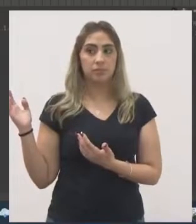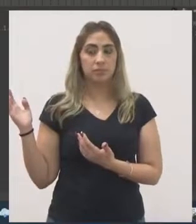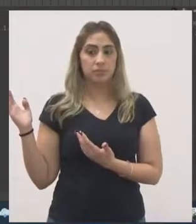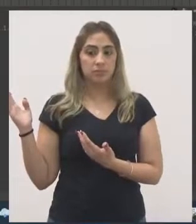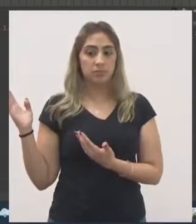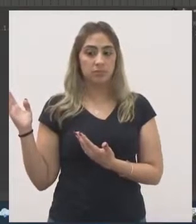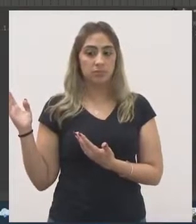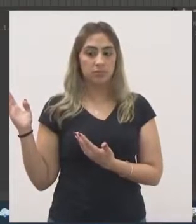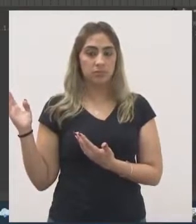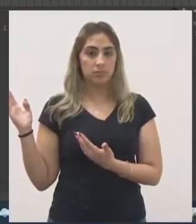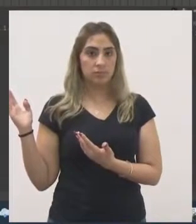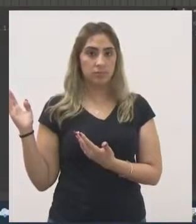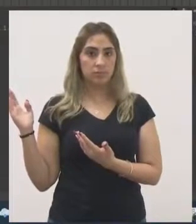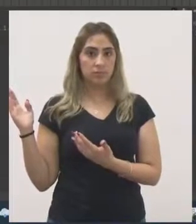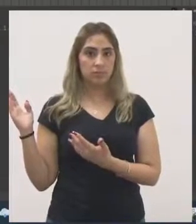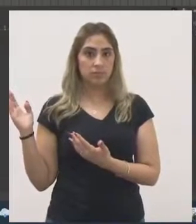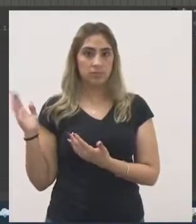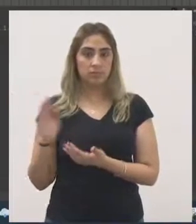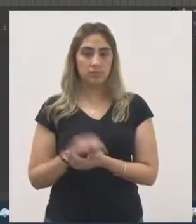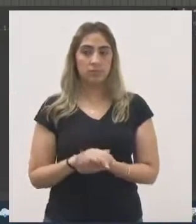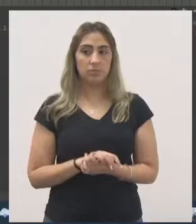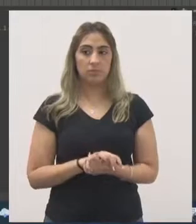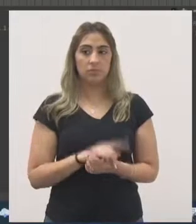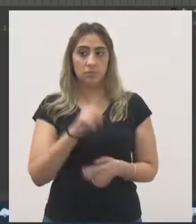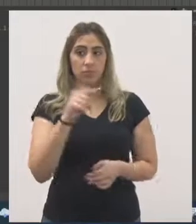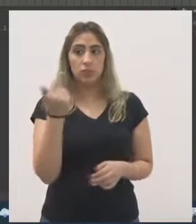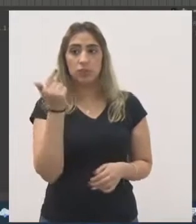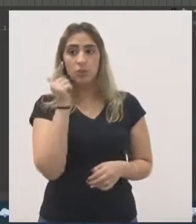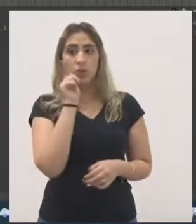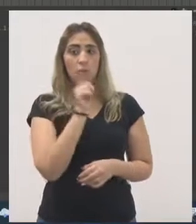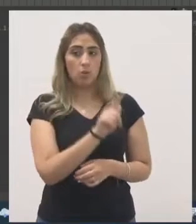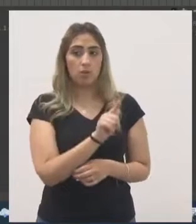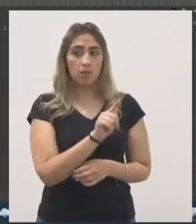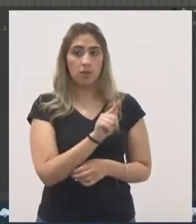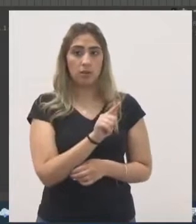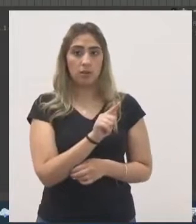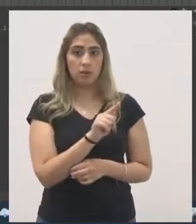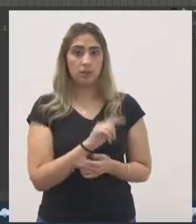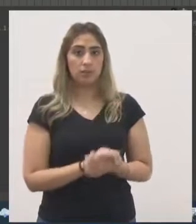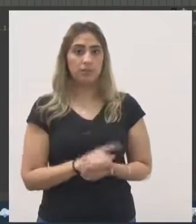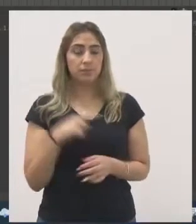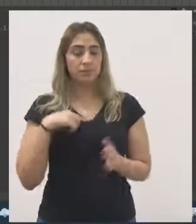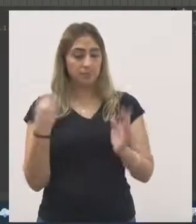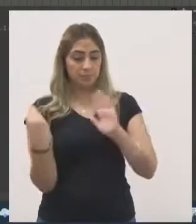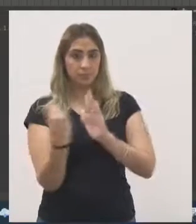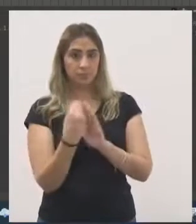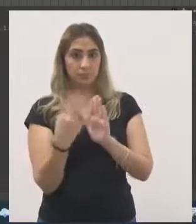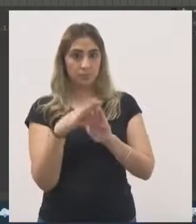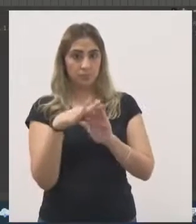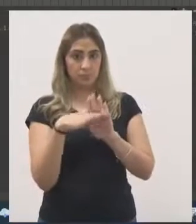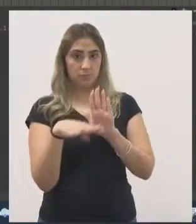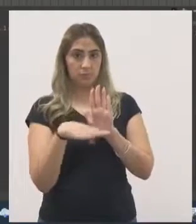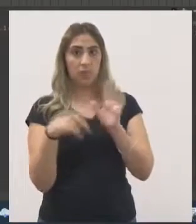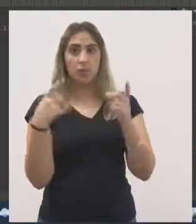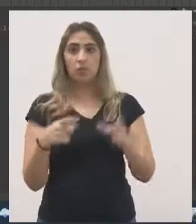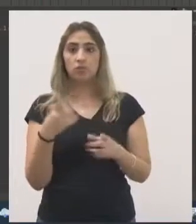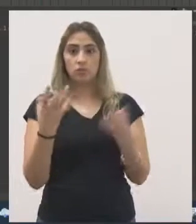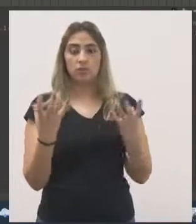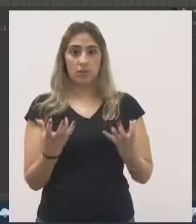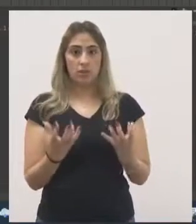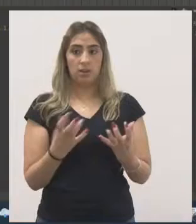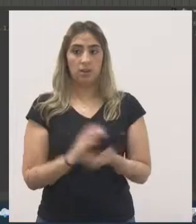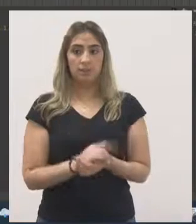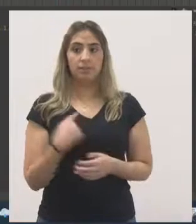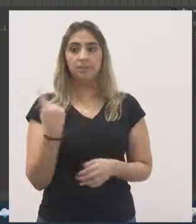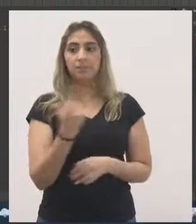esse arquivo aqui para dentro. E você consegue depois inserir ele aonde você quer. Vamos imaginar, ó,